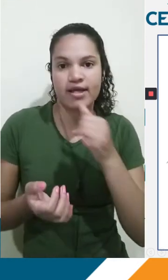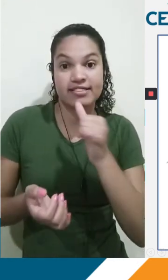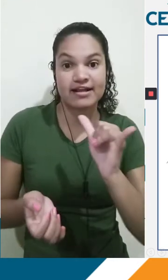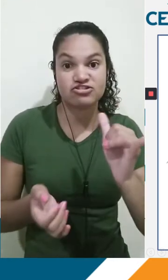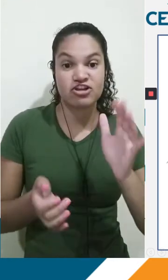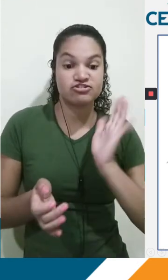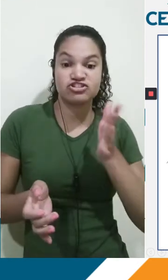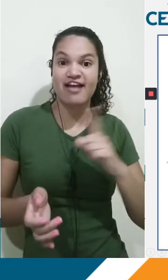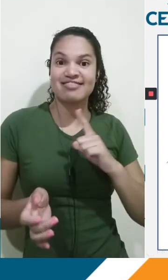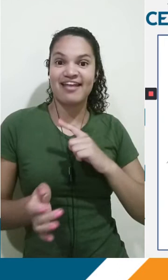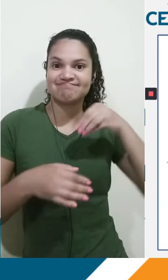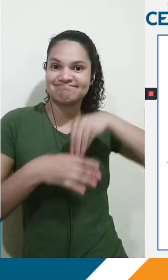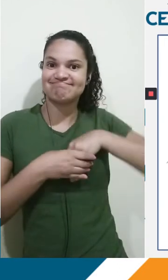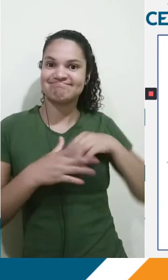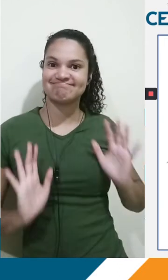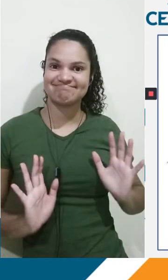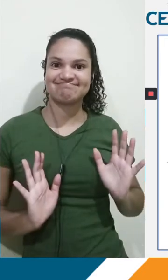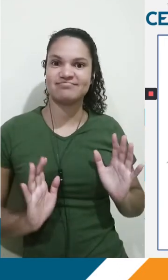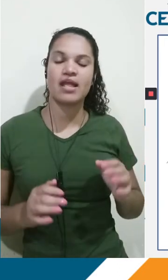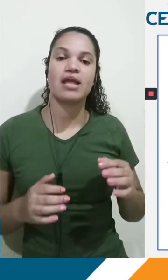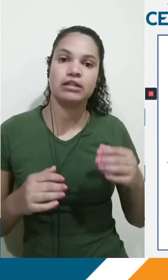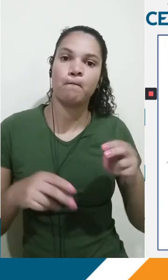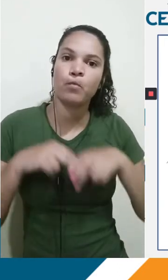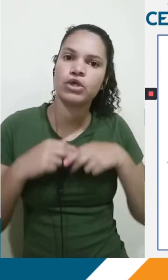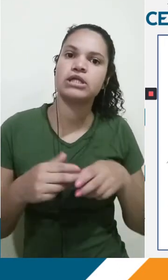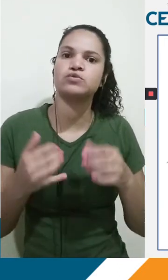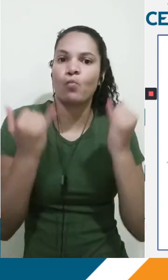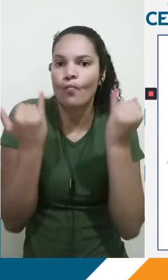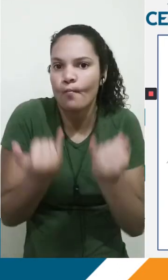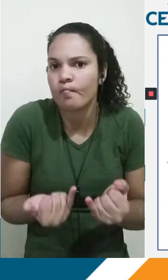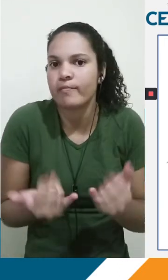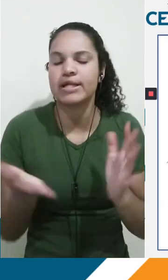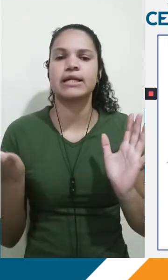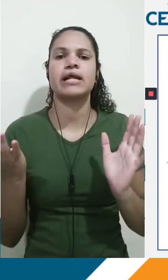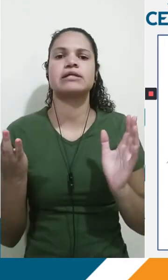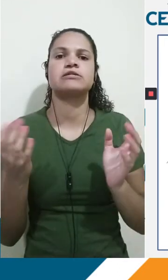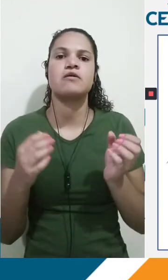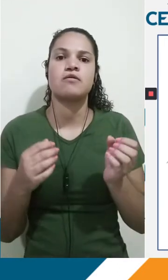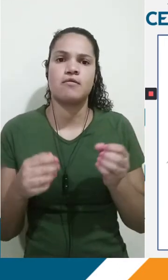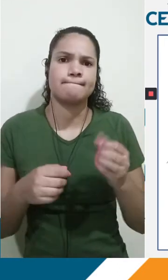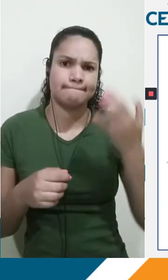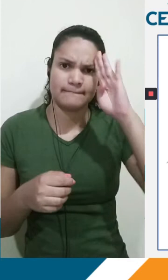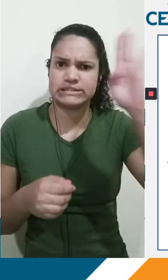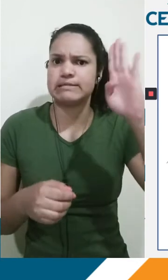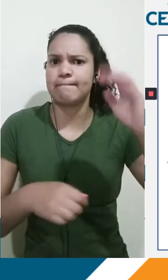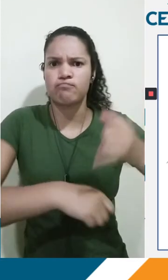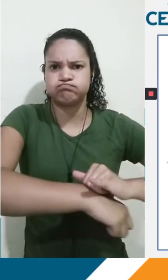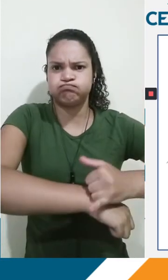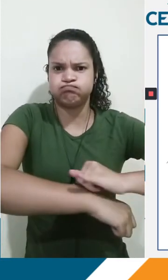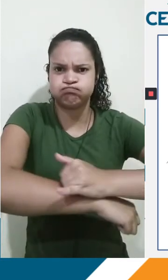perde peso, perde a linha da cintura. Os mais obesos